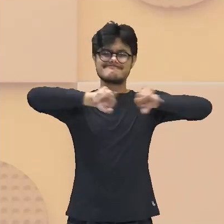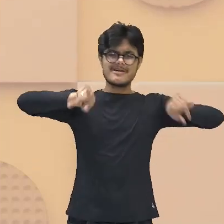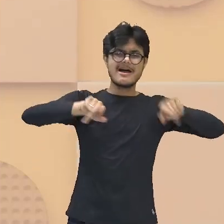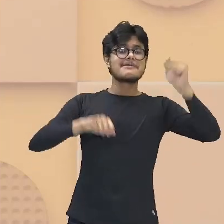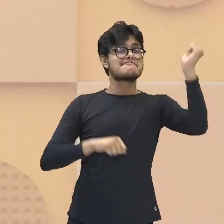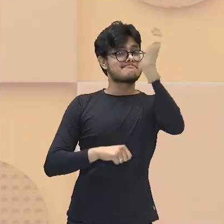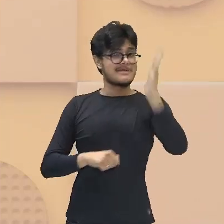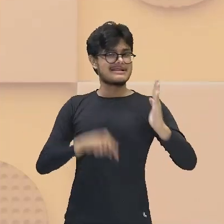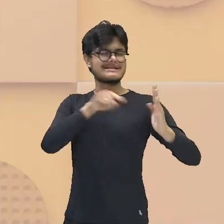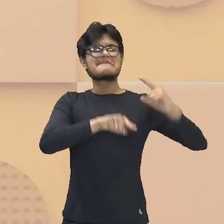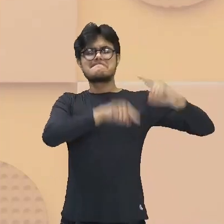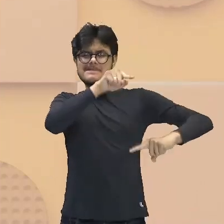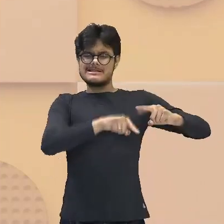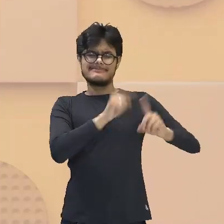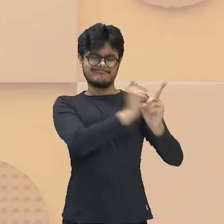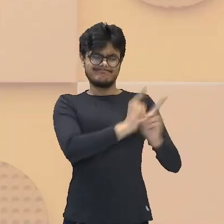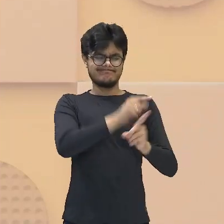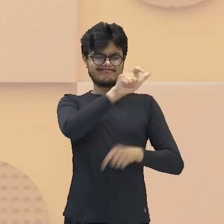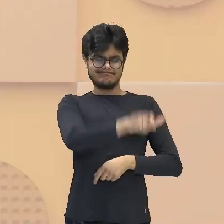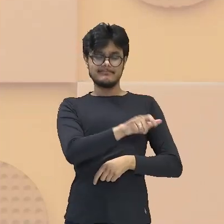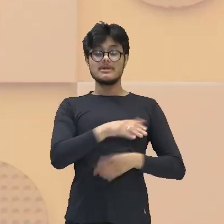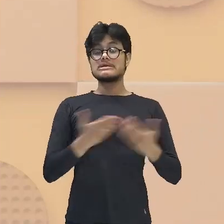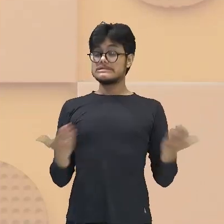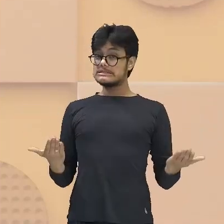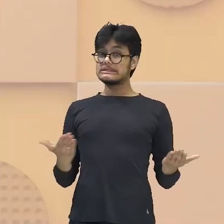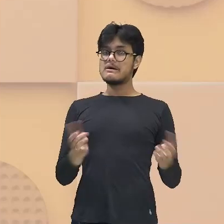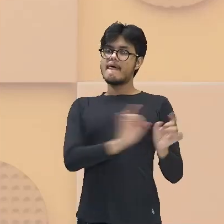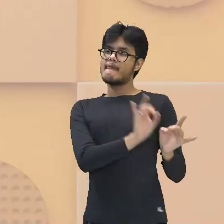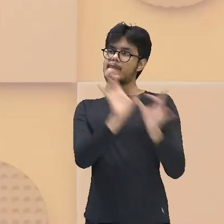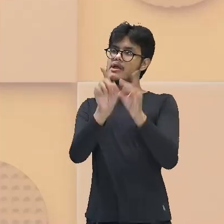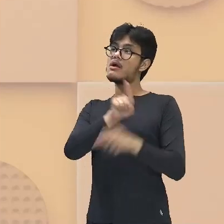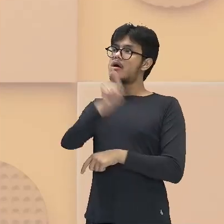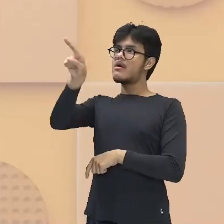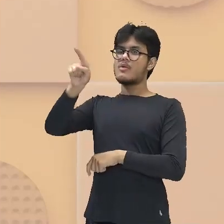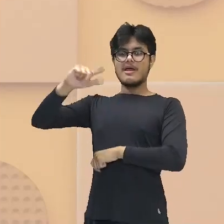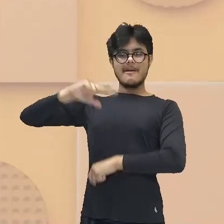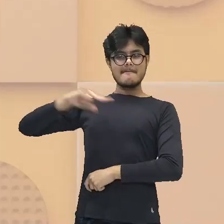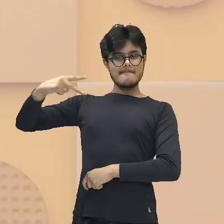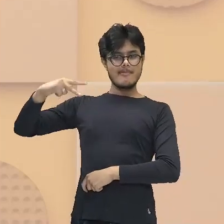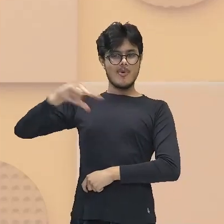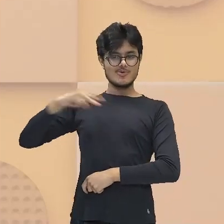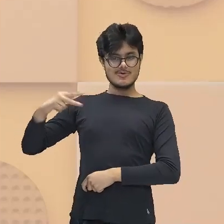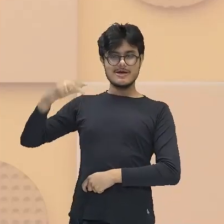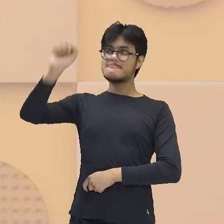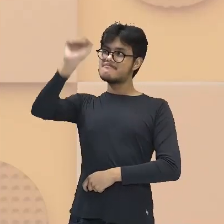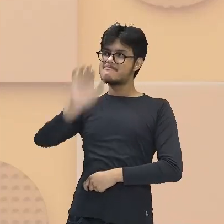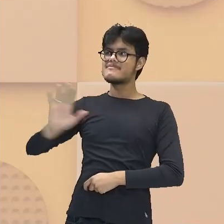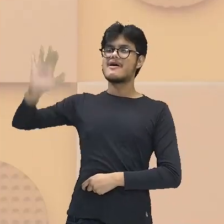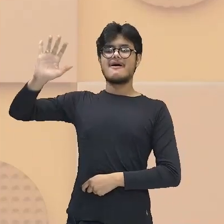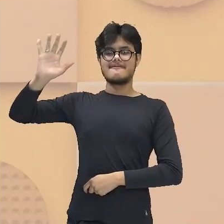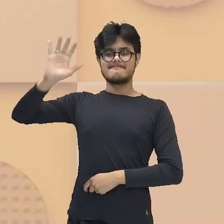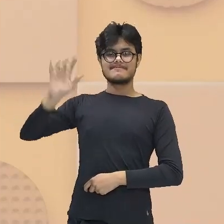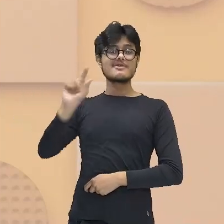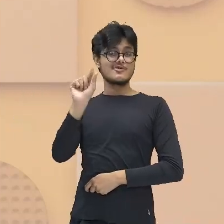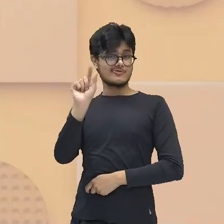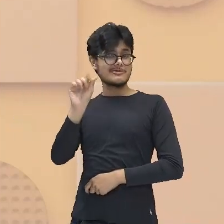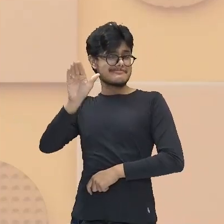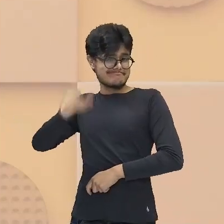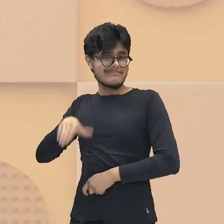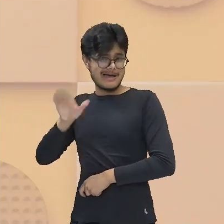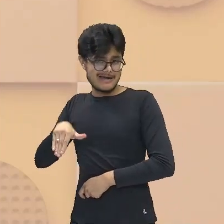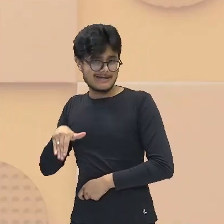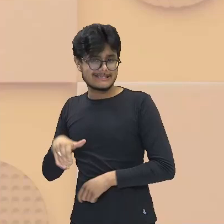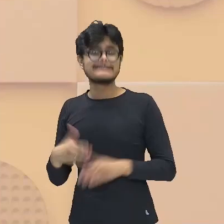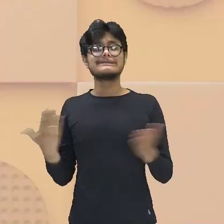drogas do sertão. Então, ele fornecia esses produtos, né, para as metrópoles num preço mais barato. Então,